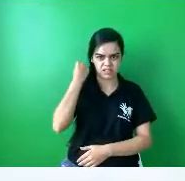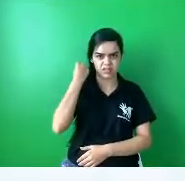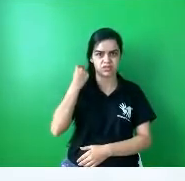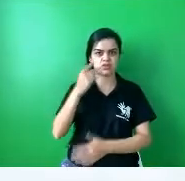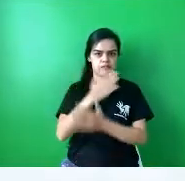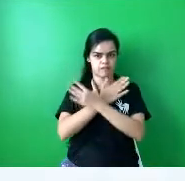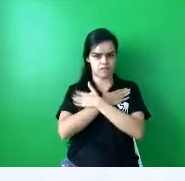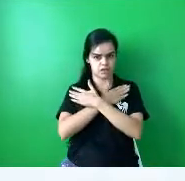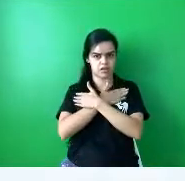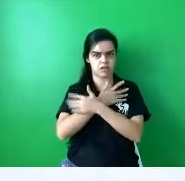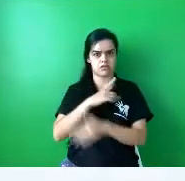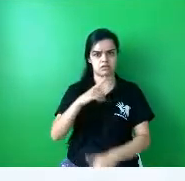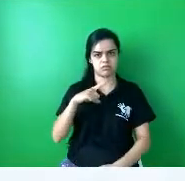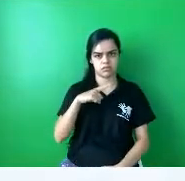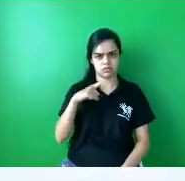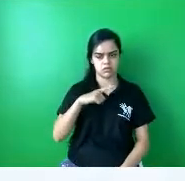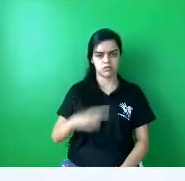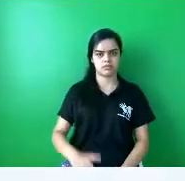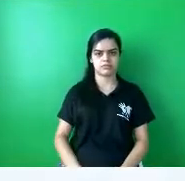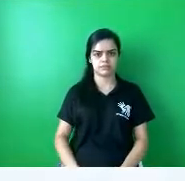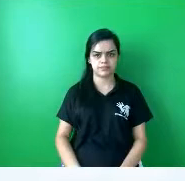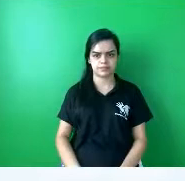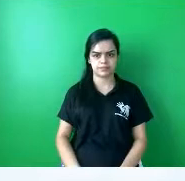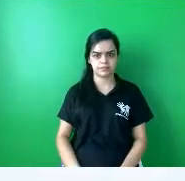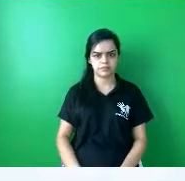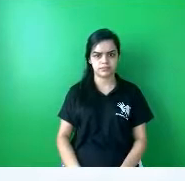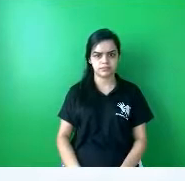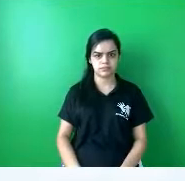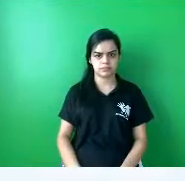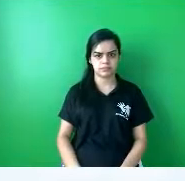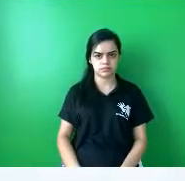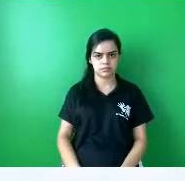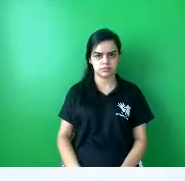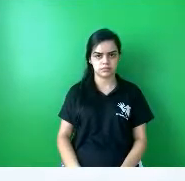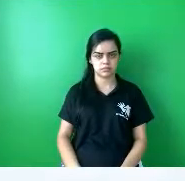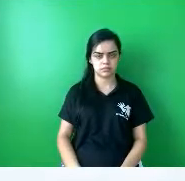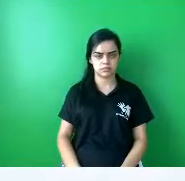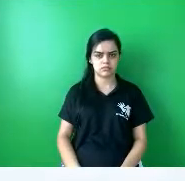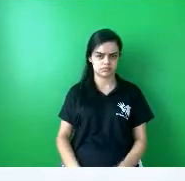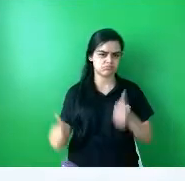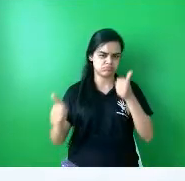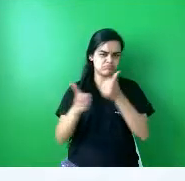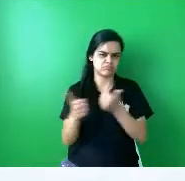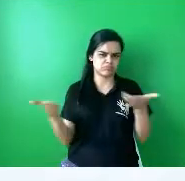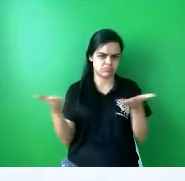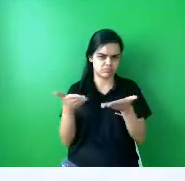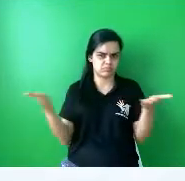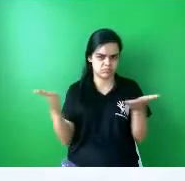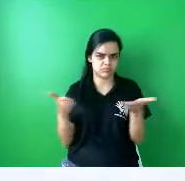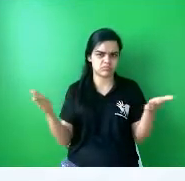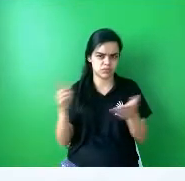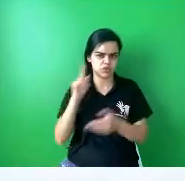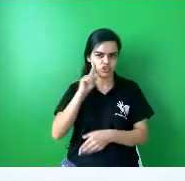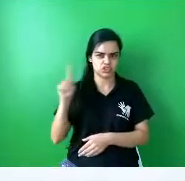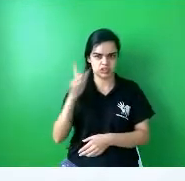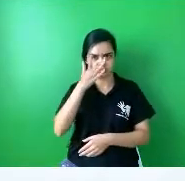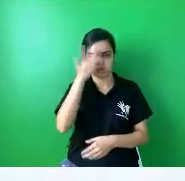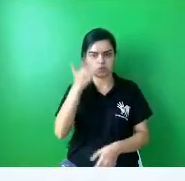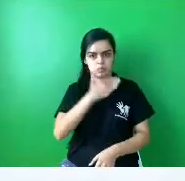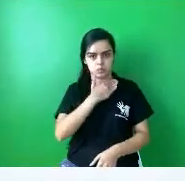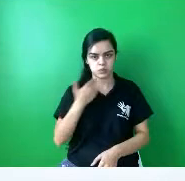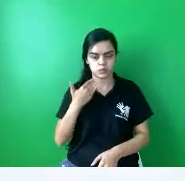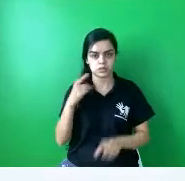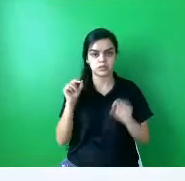feriado que teve, que foi agora recente, né, finados, por exemplo,